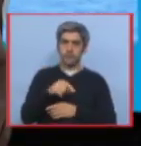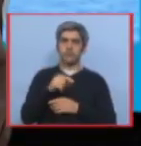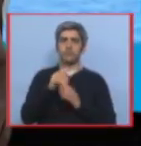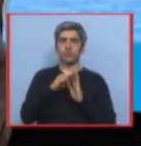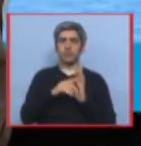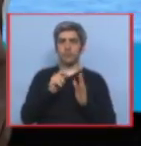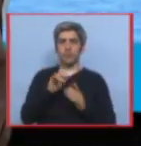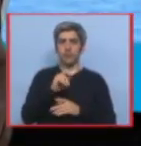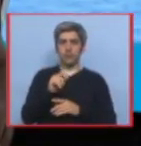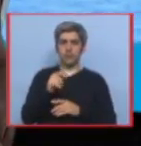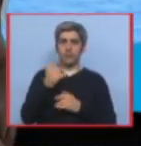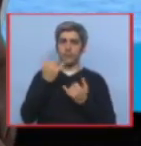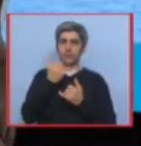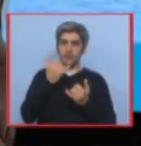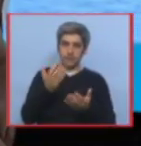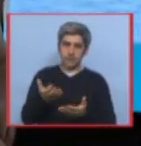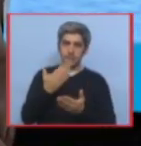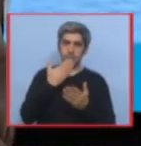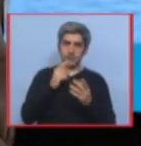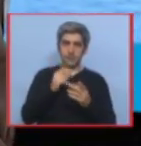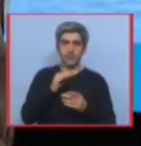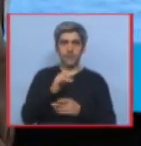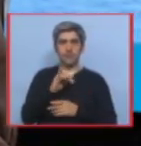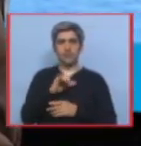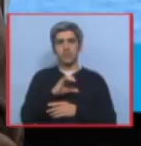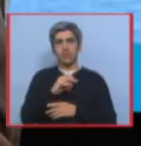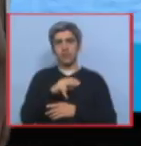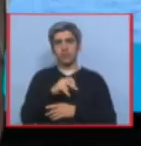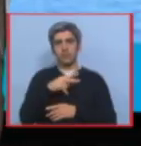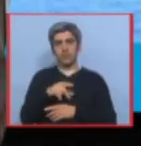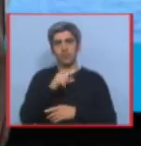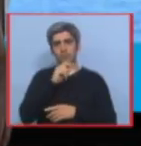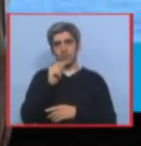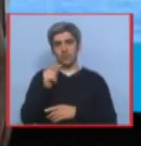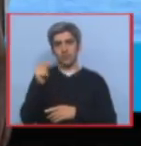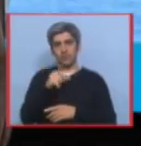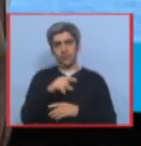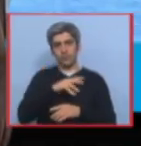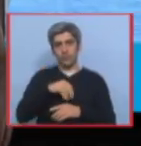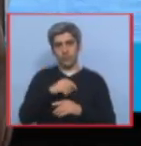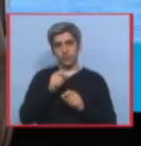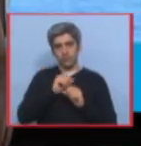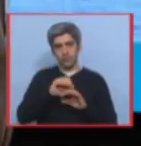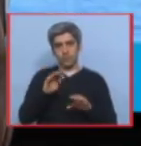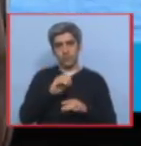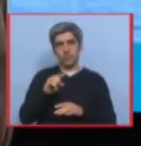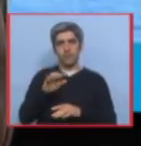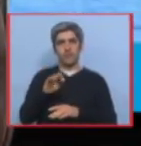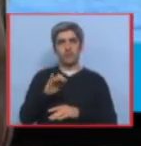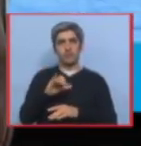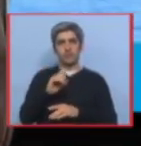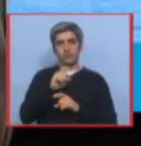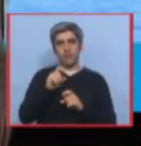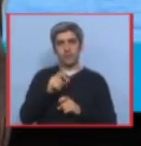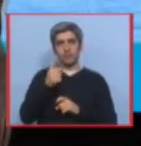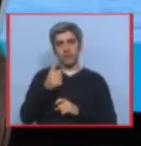Eclésia e felicidades. Agradeço eu também. Aos franciscanos em Portugal. A oportunidade também de levar ao mundo a mensagem de São Francisco. Paz e bem